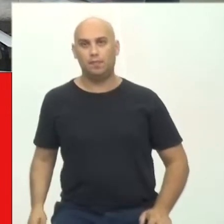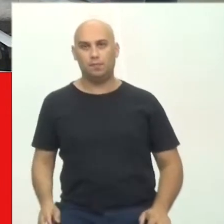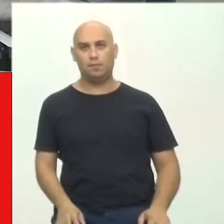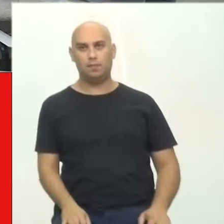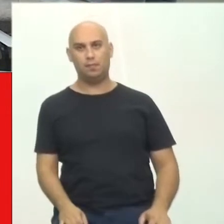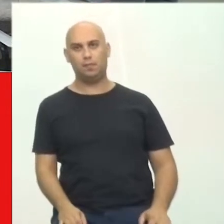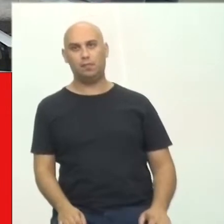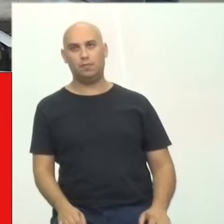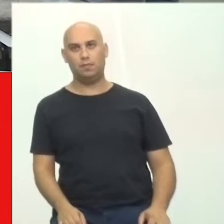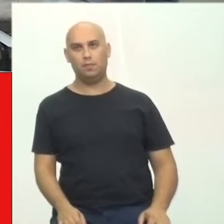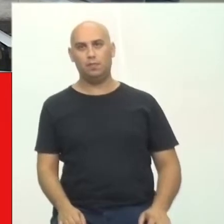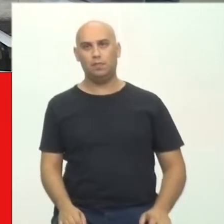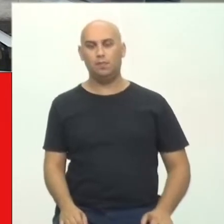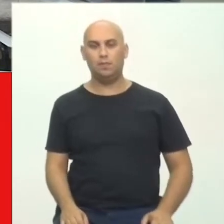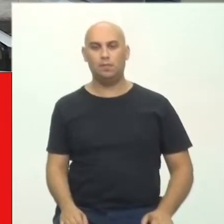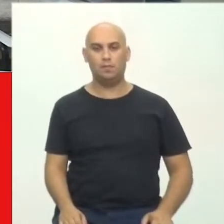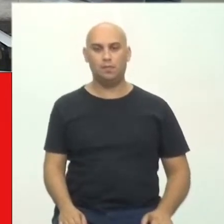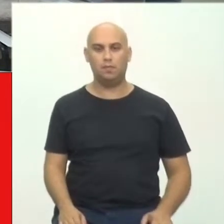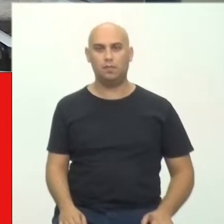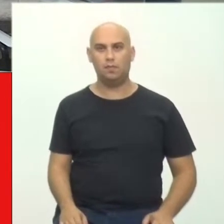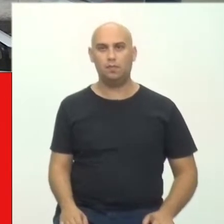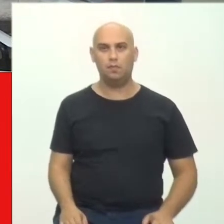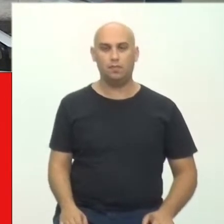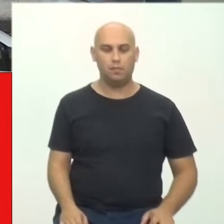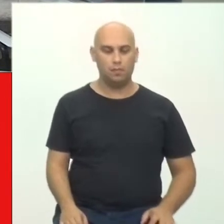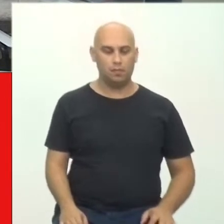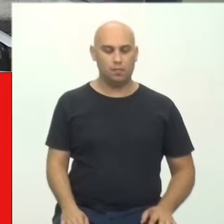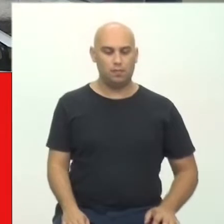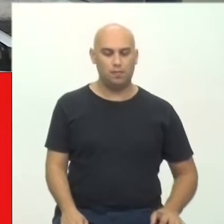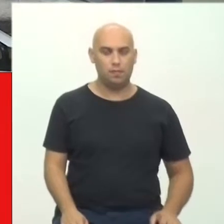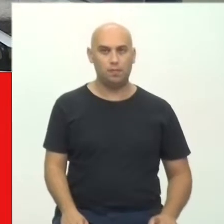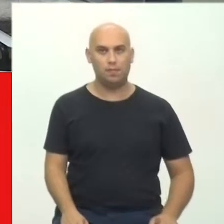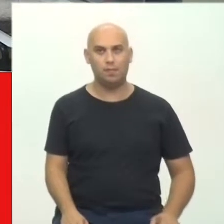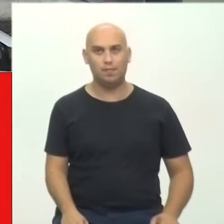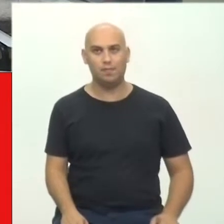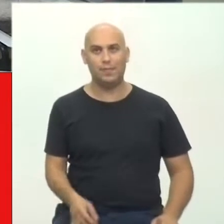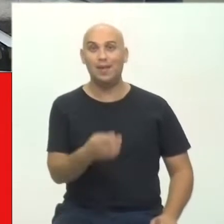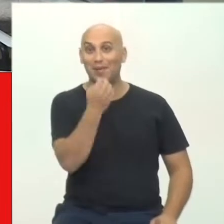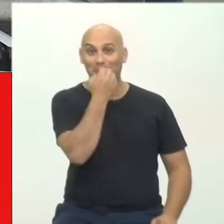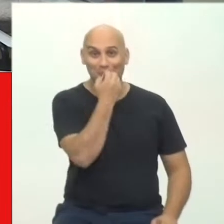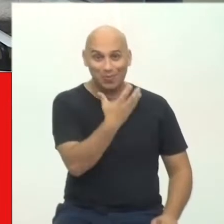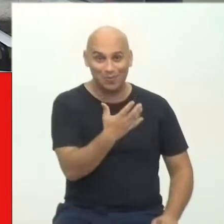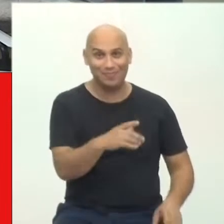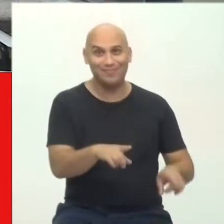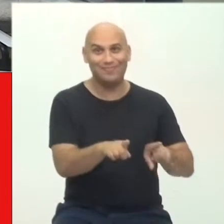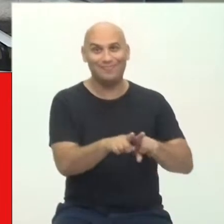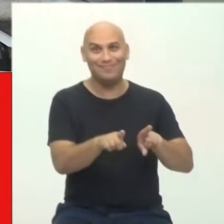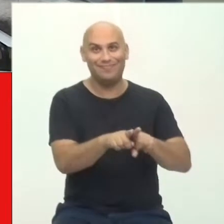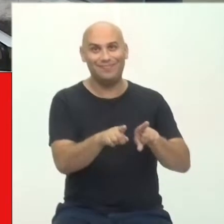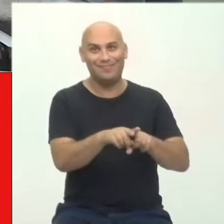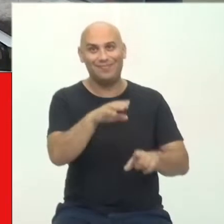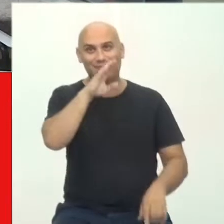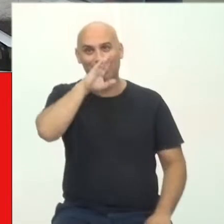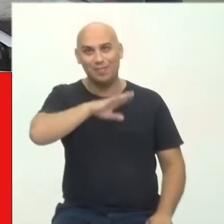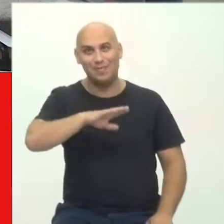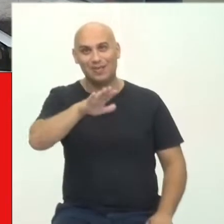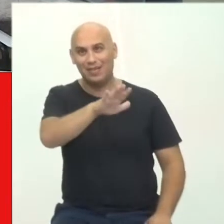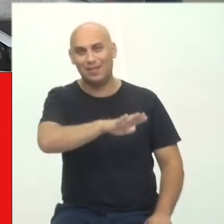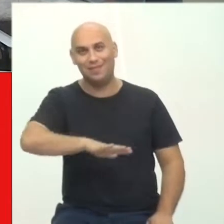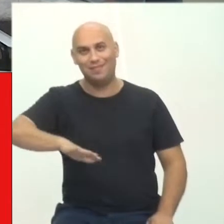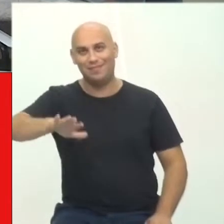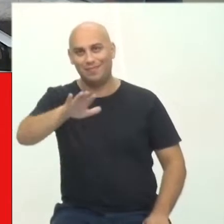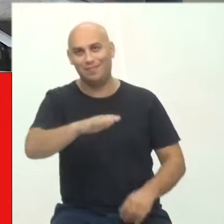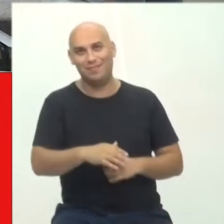Pode ligar o microfone ali? Isso. Por favor. Boa tarde a todos. Não, podemos já dar início à apresentação, se for